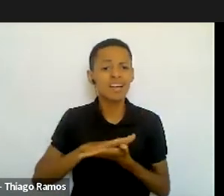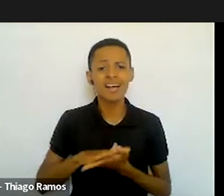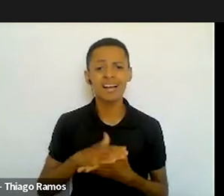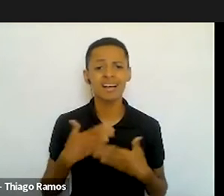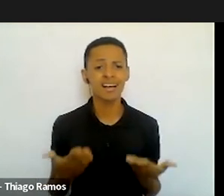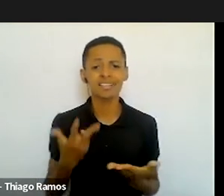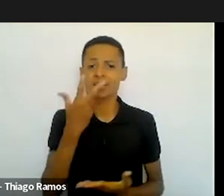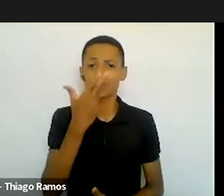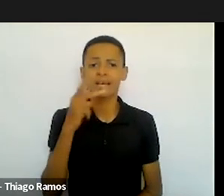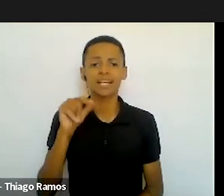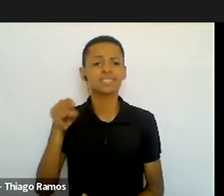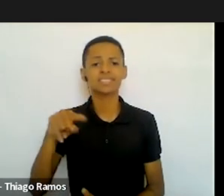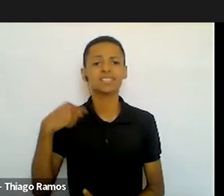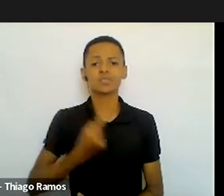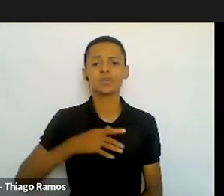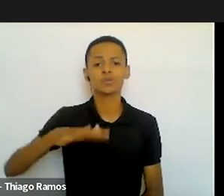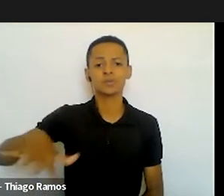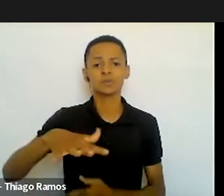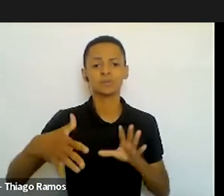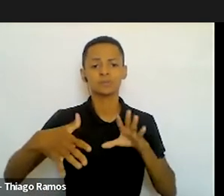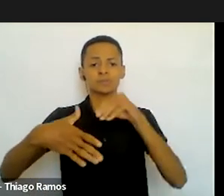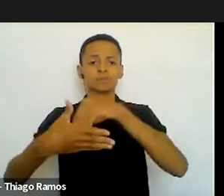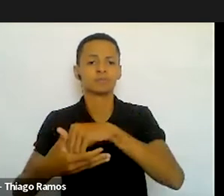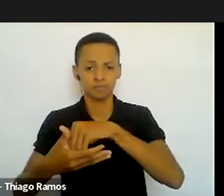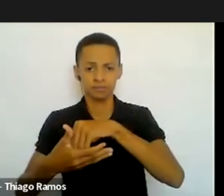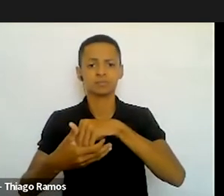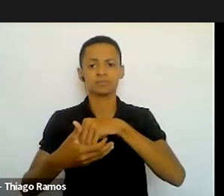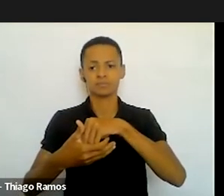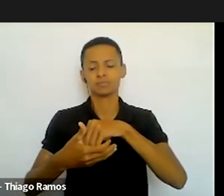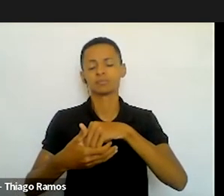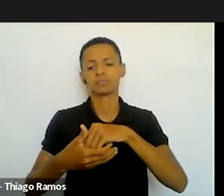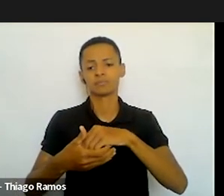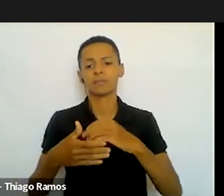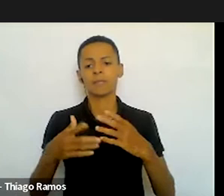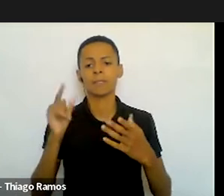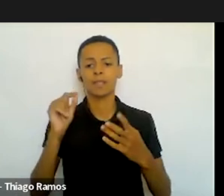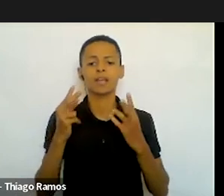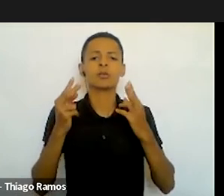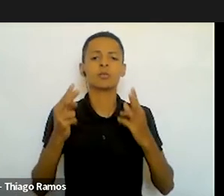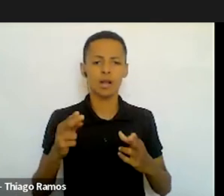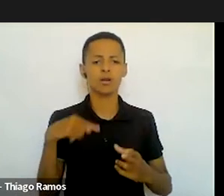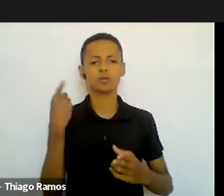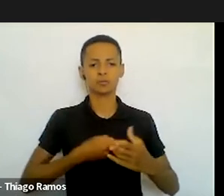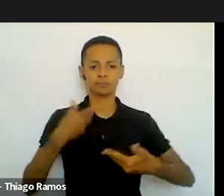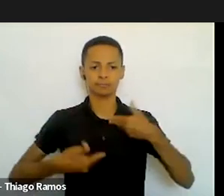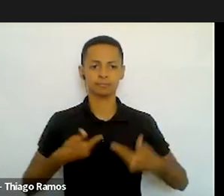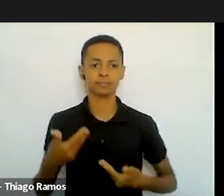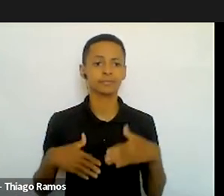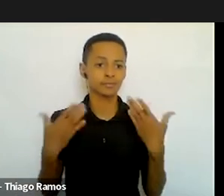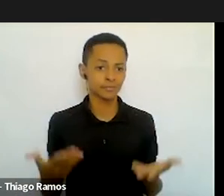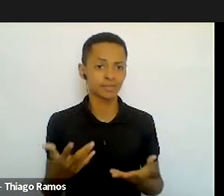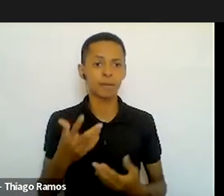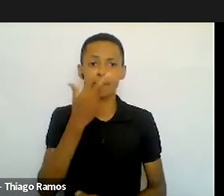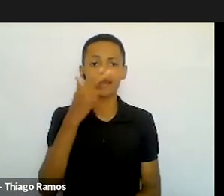considera dentro desse espaço, e sim como estado de invisibilidade da forma como nos trata, e não entende